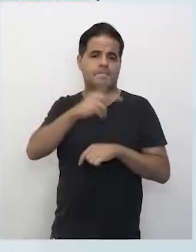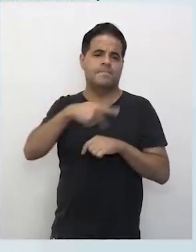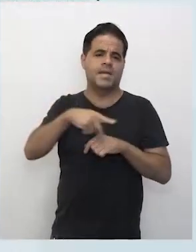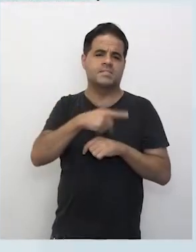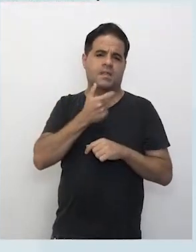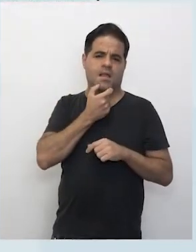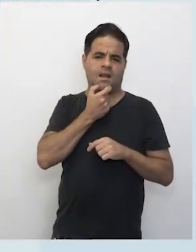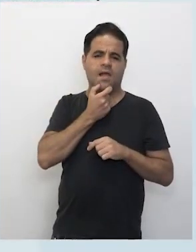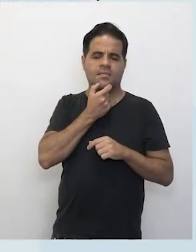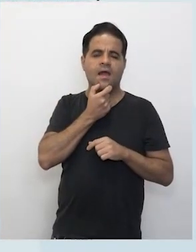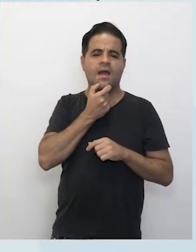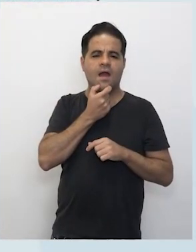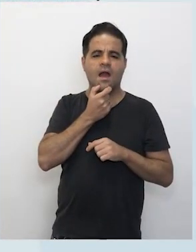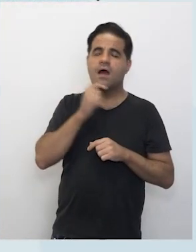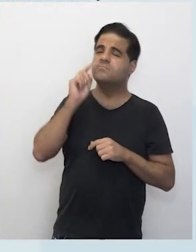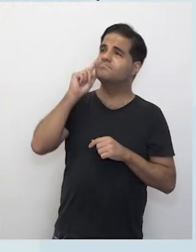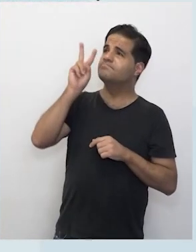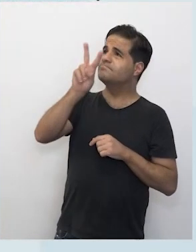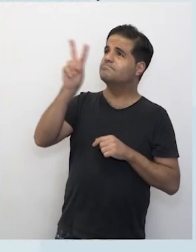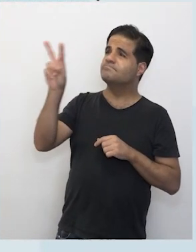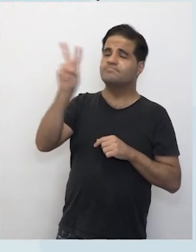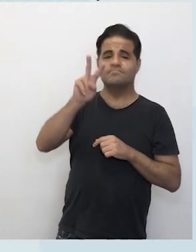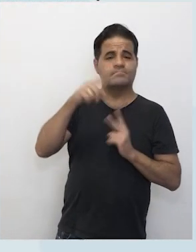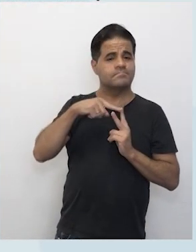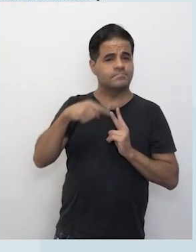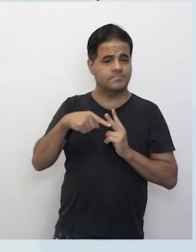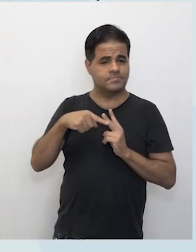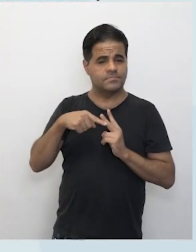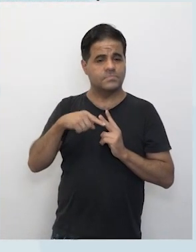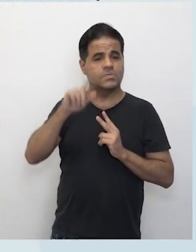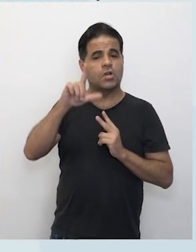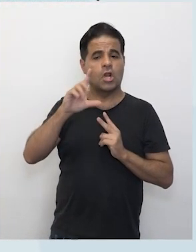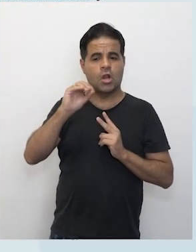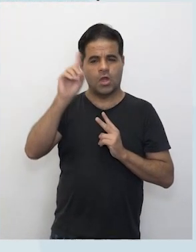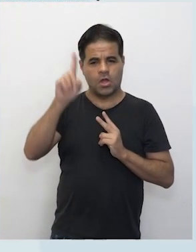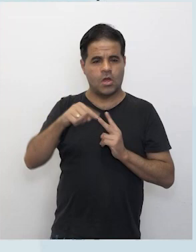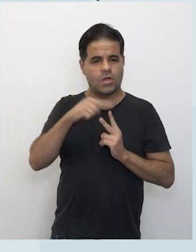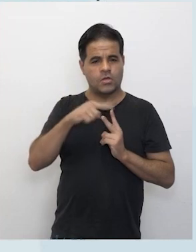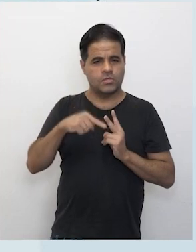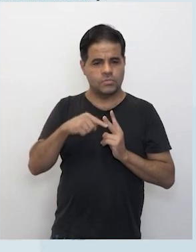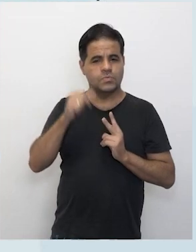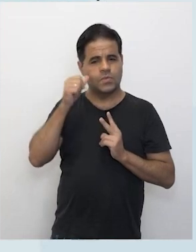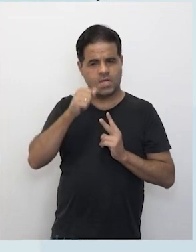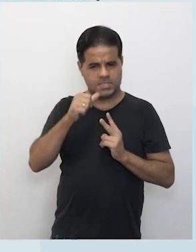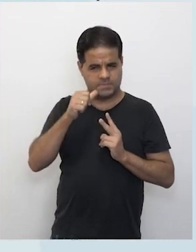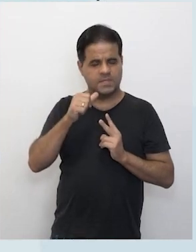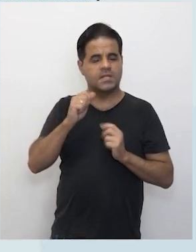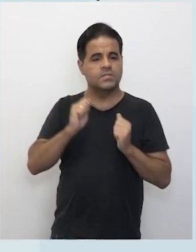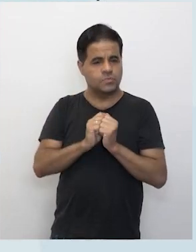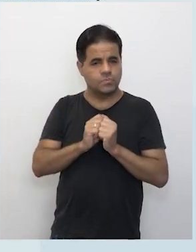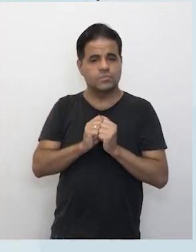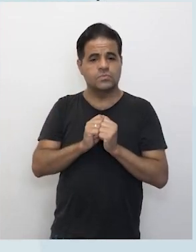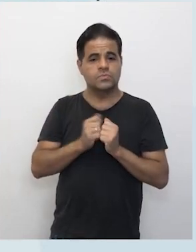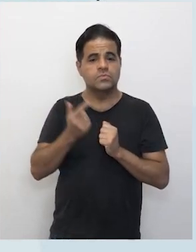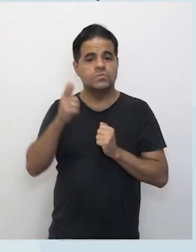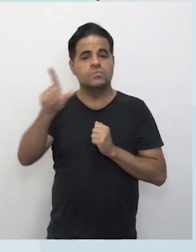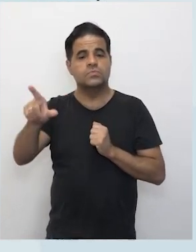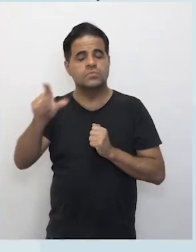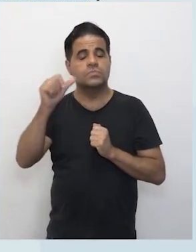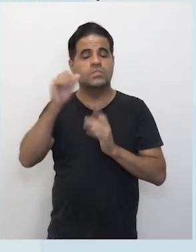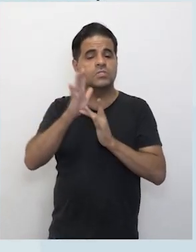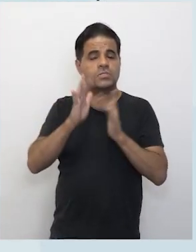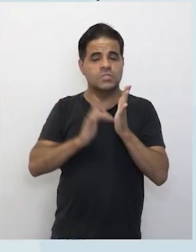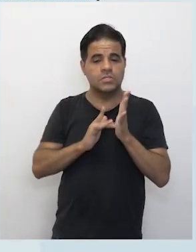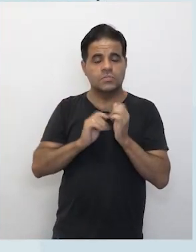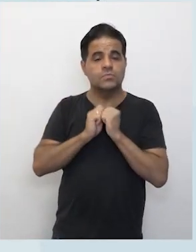tá? Olha essas duas imagens aí, Ló e suas filhas, e a outra, Cristo e a samaritana no